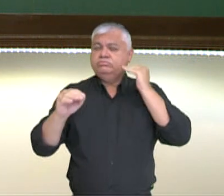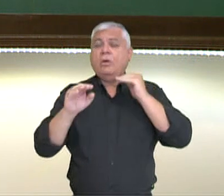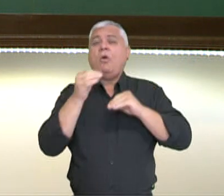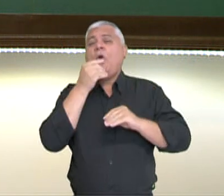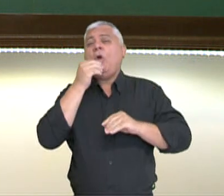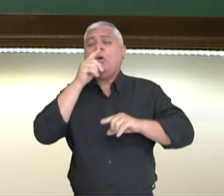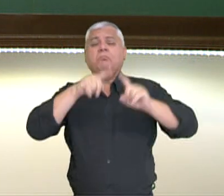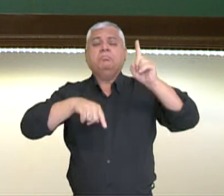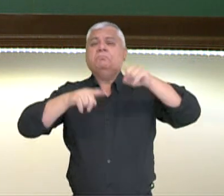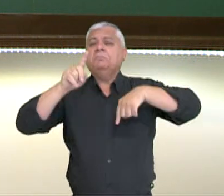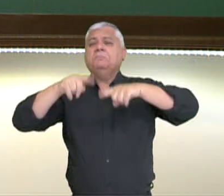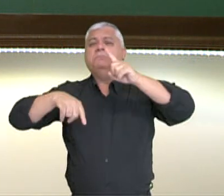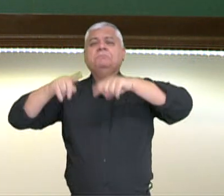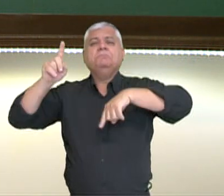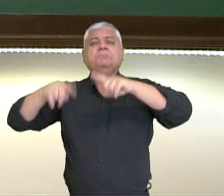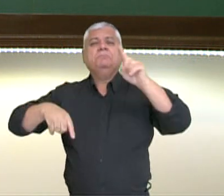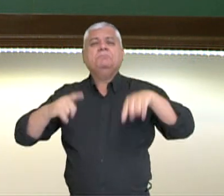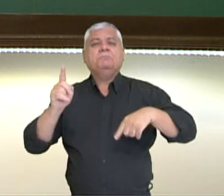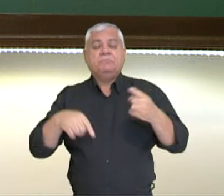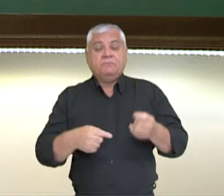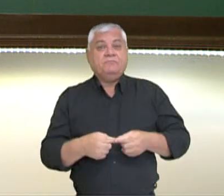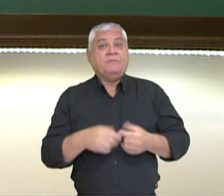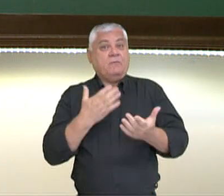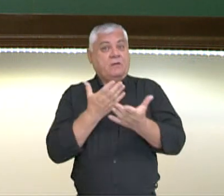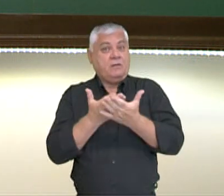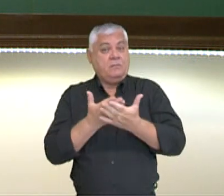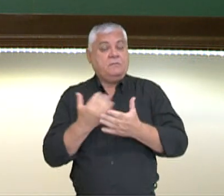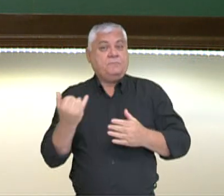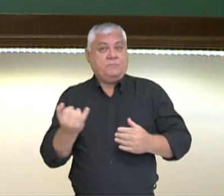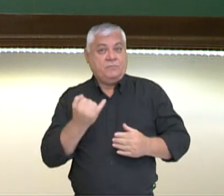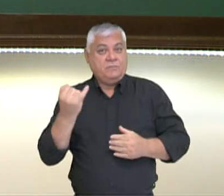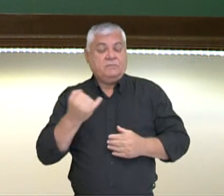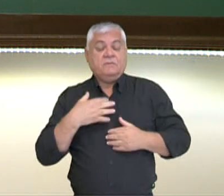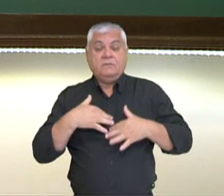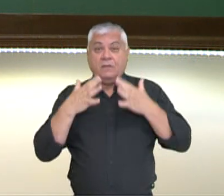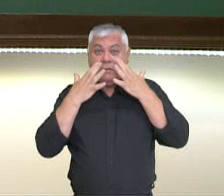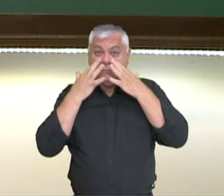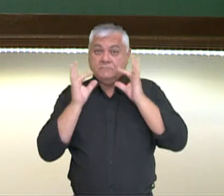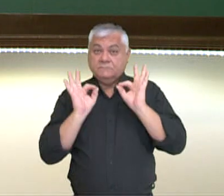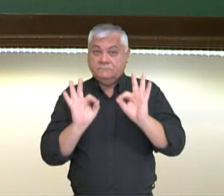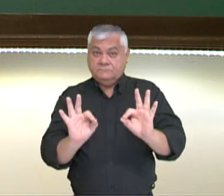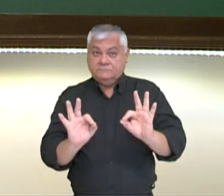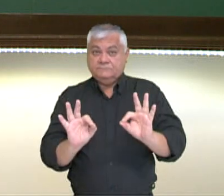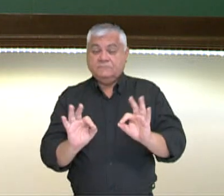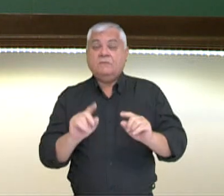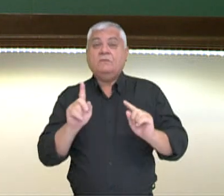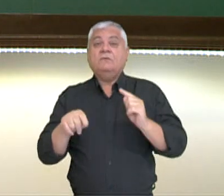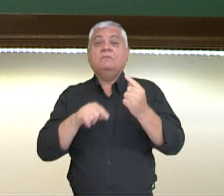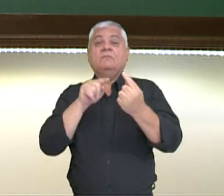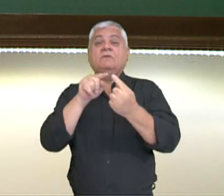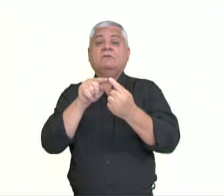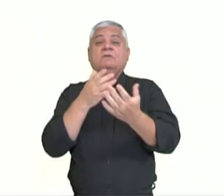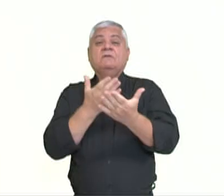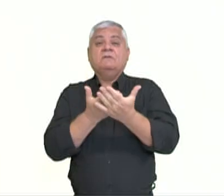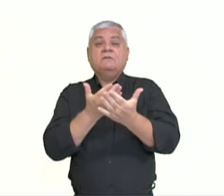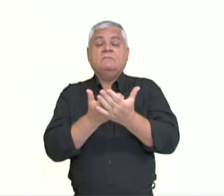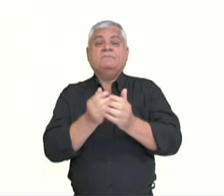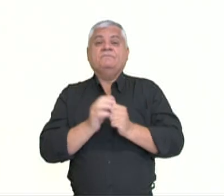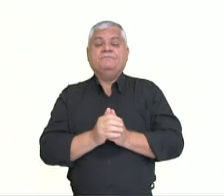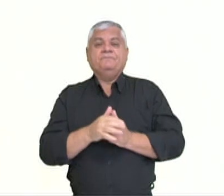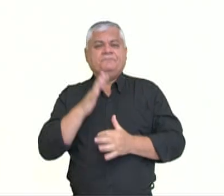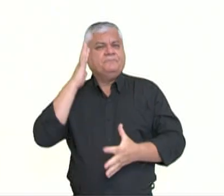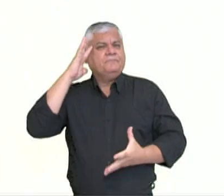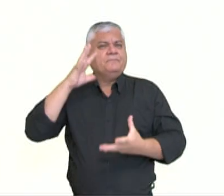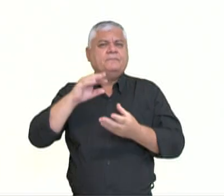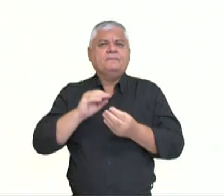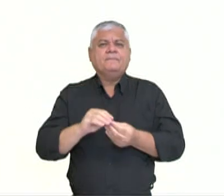mais diversificada. Então, aula importante, prestem bastante atenção. O objetivo da nossa aula: